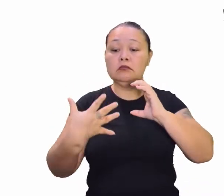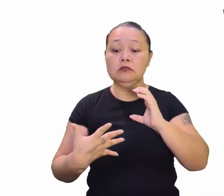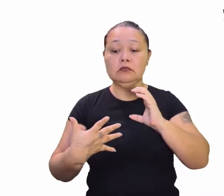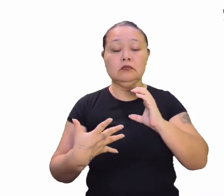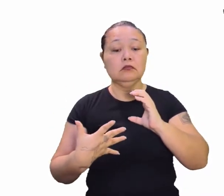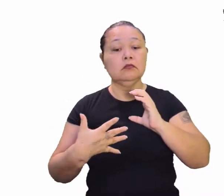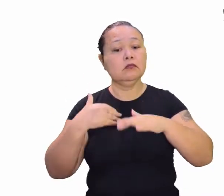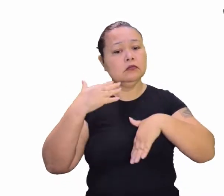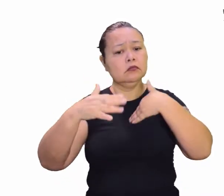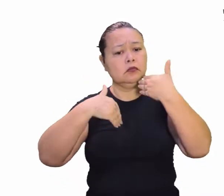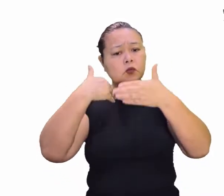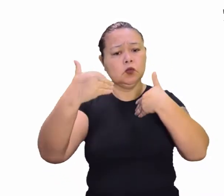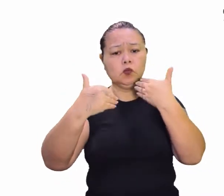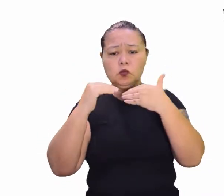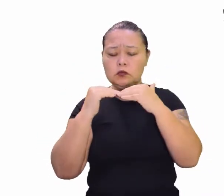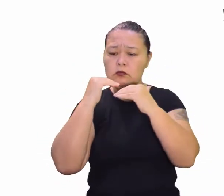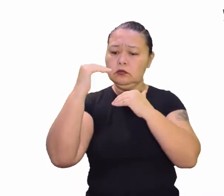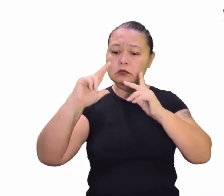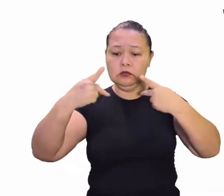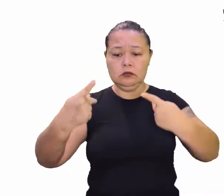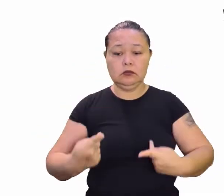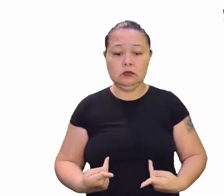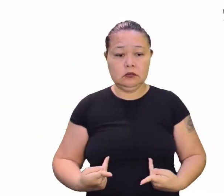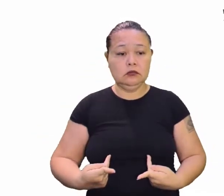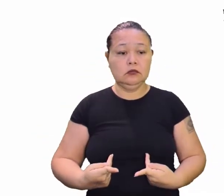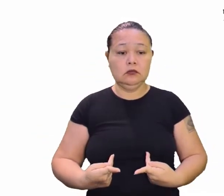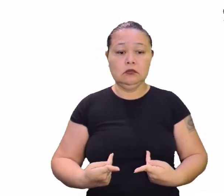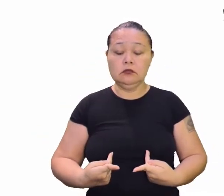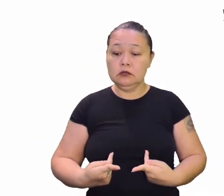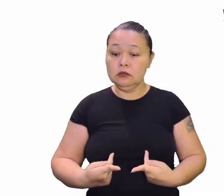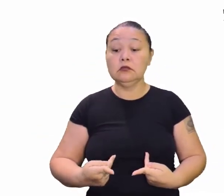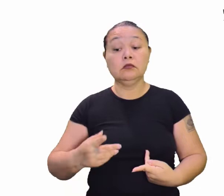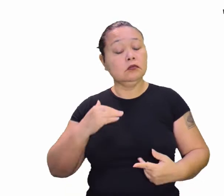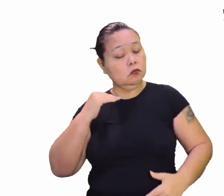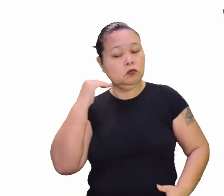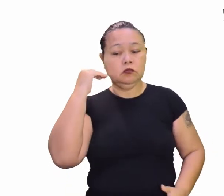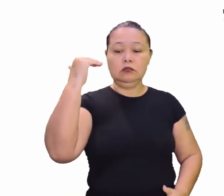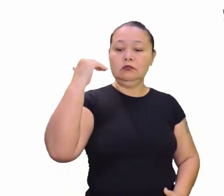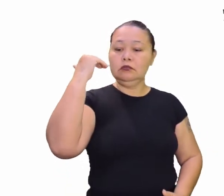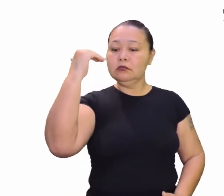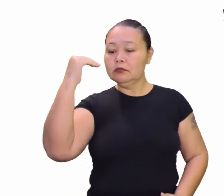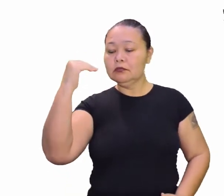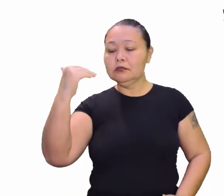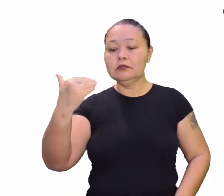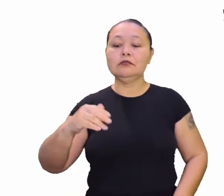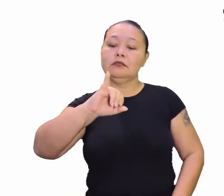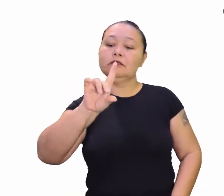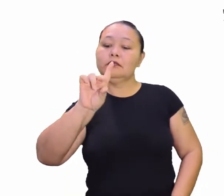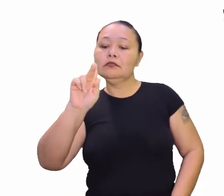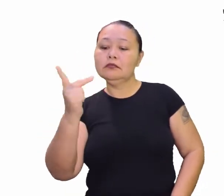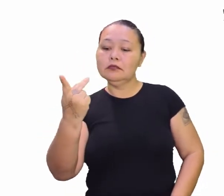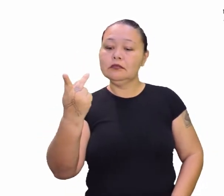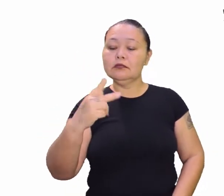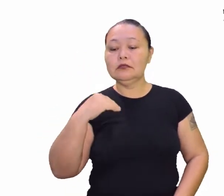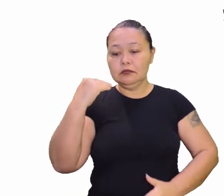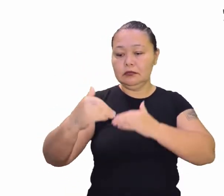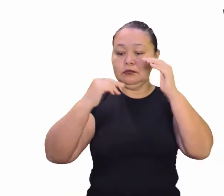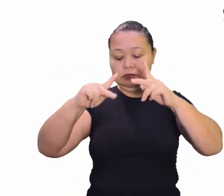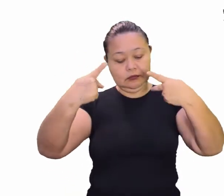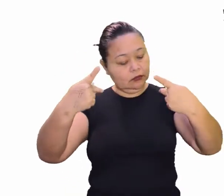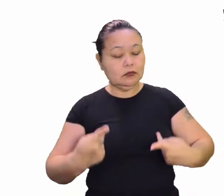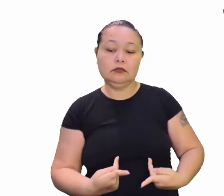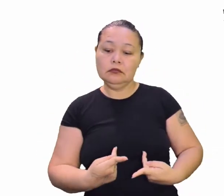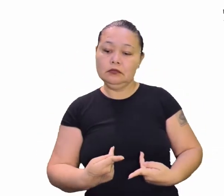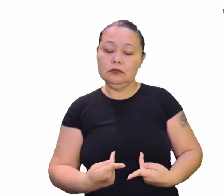Características: elevados padrões de desenvolvimento humano. Então, tem altos, elevados IDH, que é o Índice de Desenvolvimento